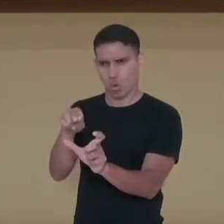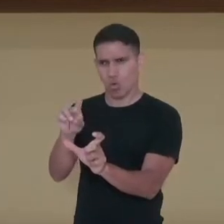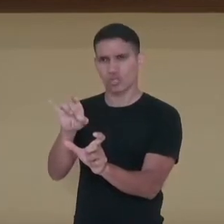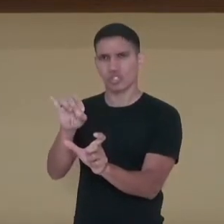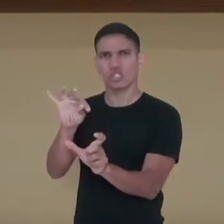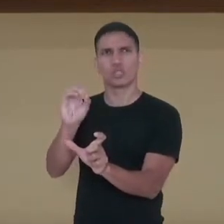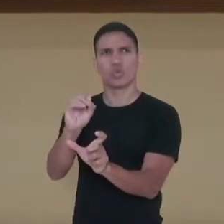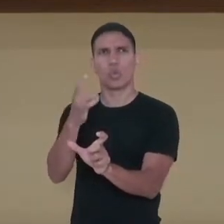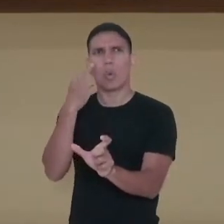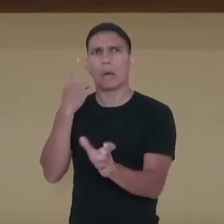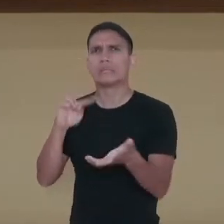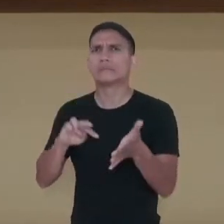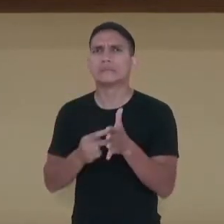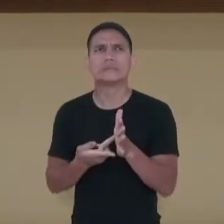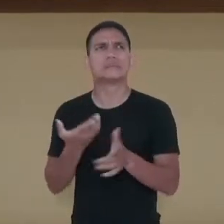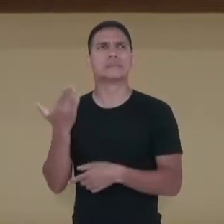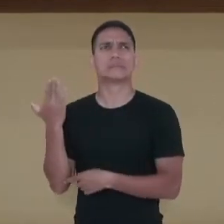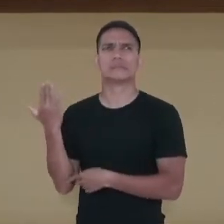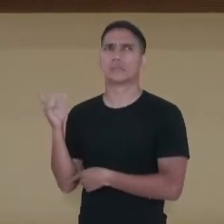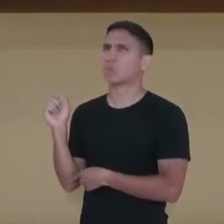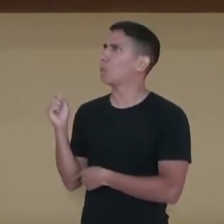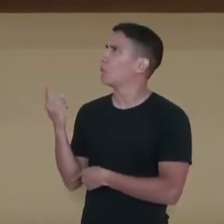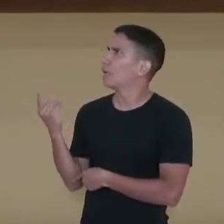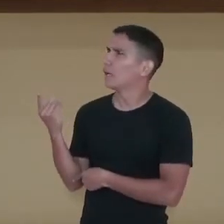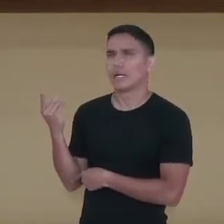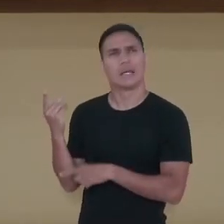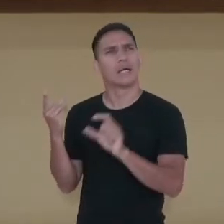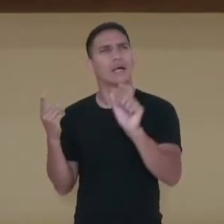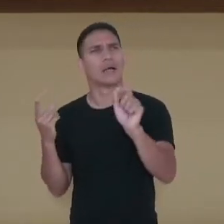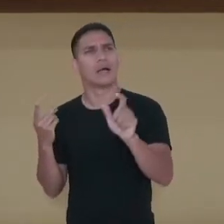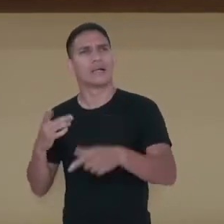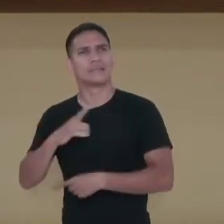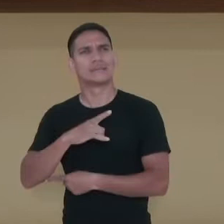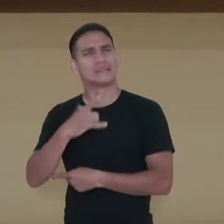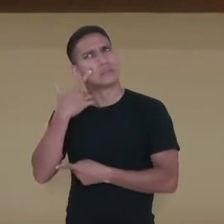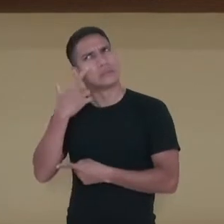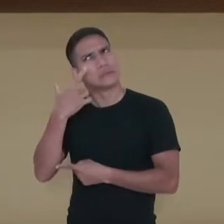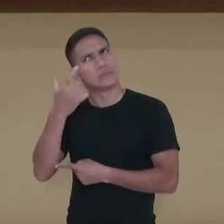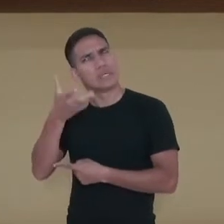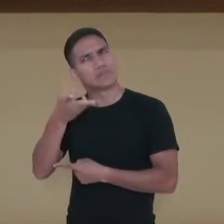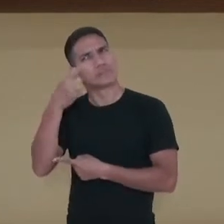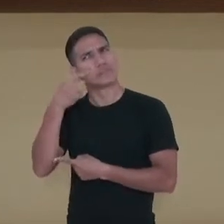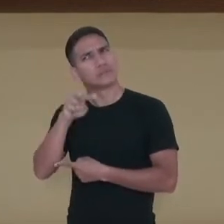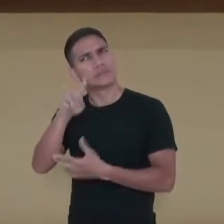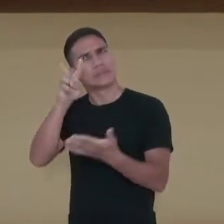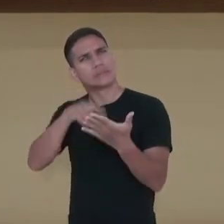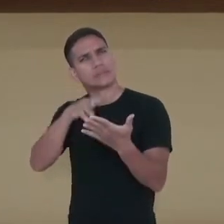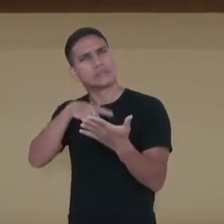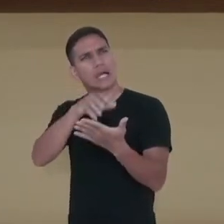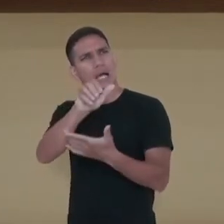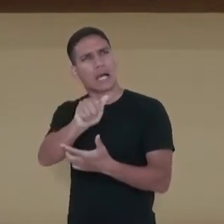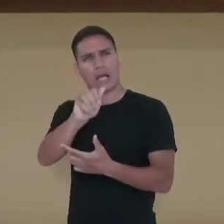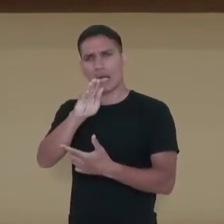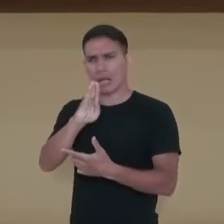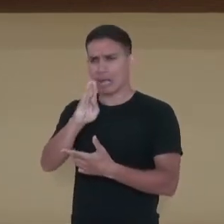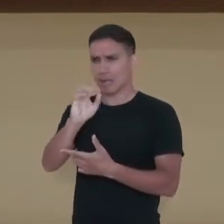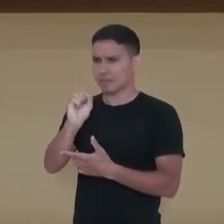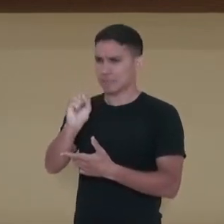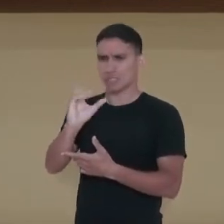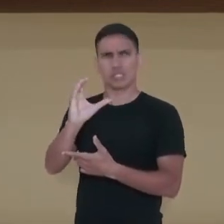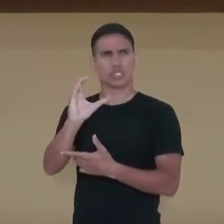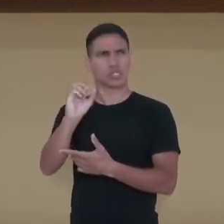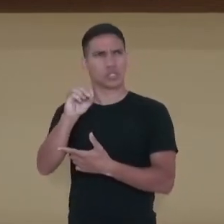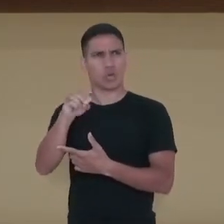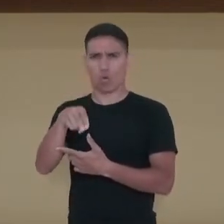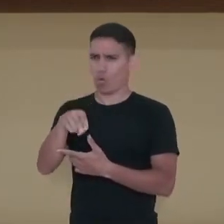Essa palavra abscôndito, o que você pensa quando você ouve essa palavra? Abscôndito. Eu, quando vi essa